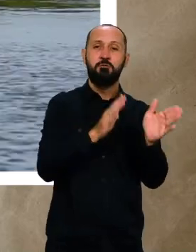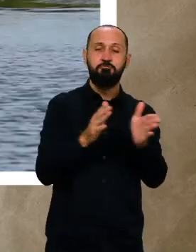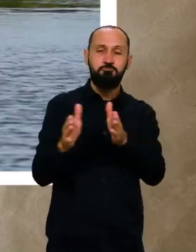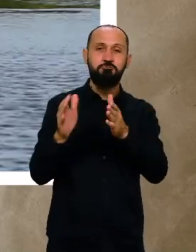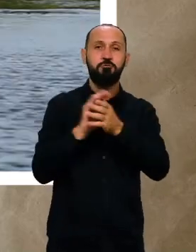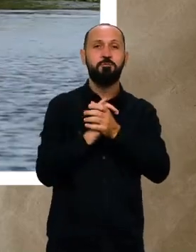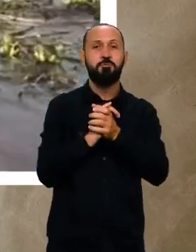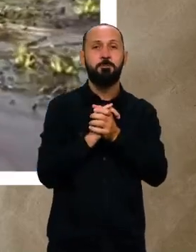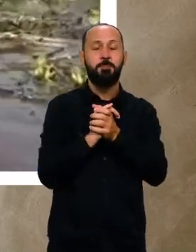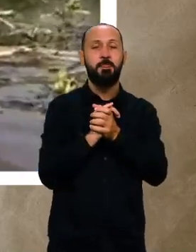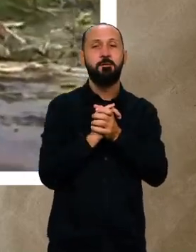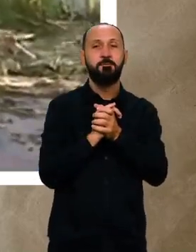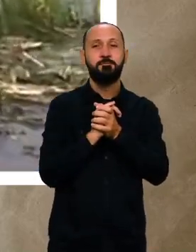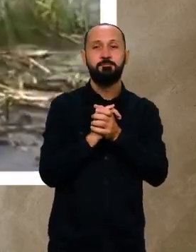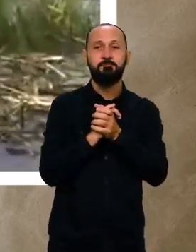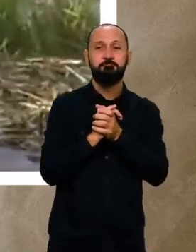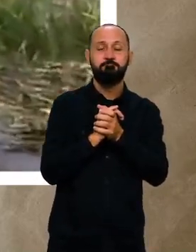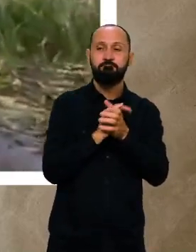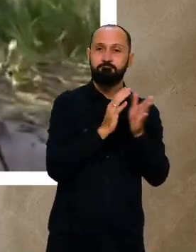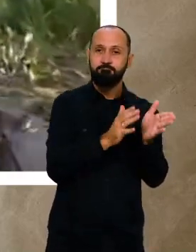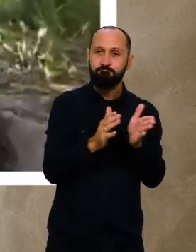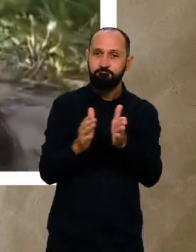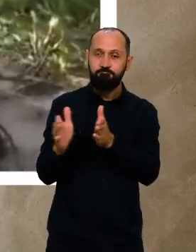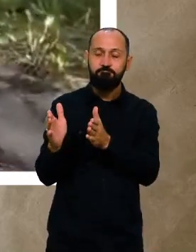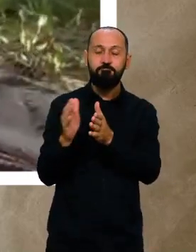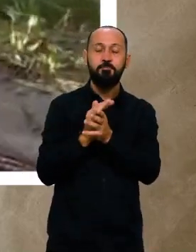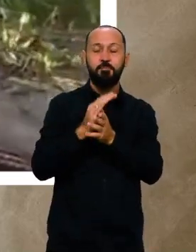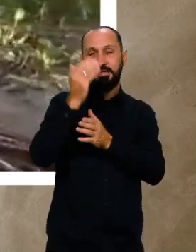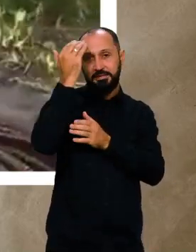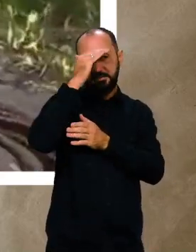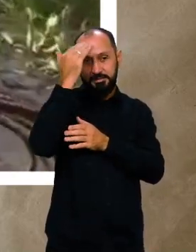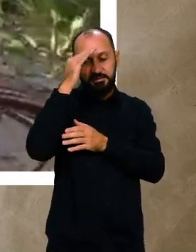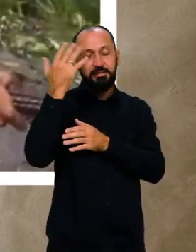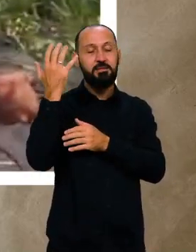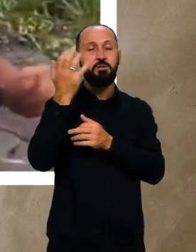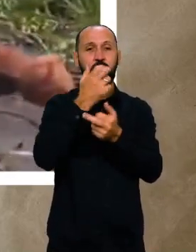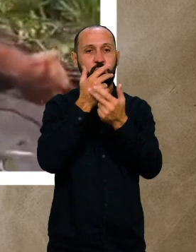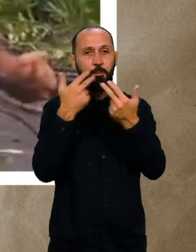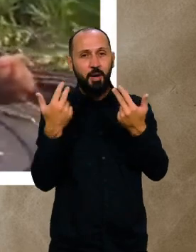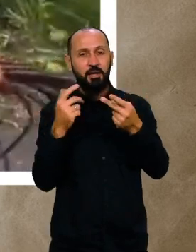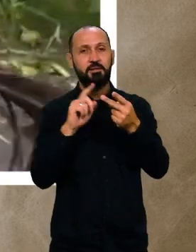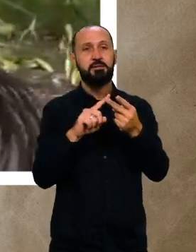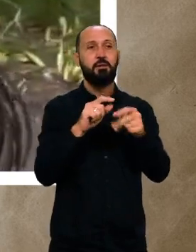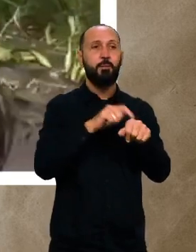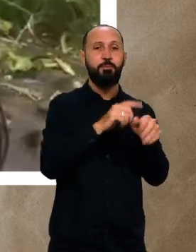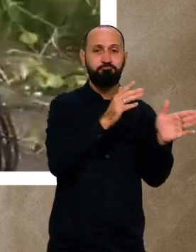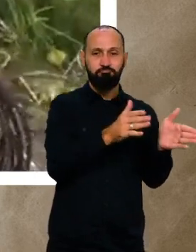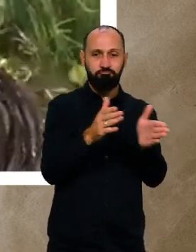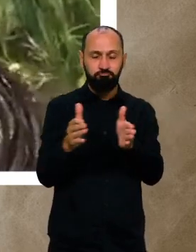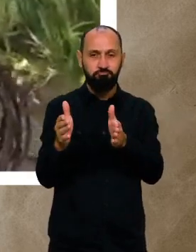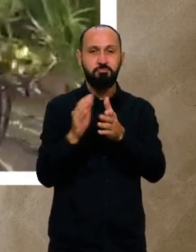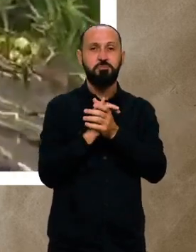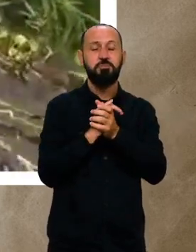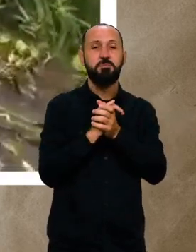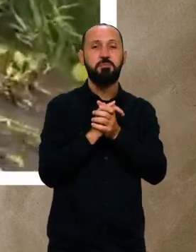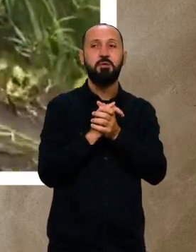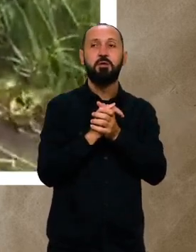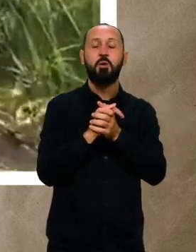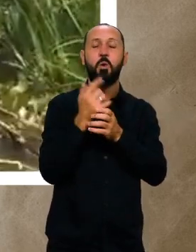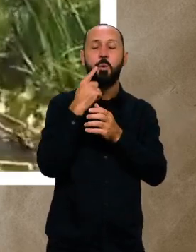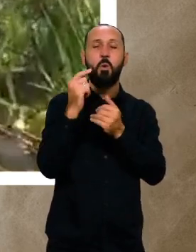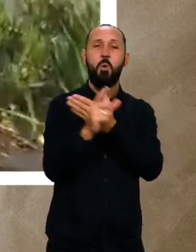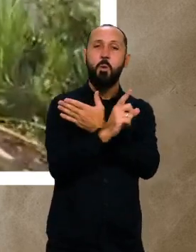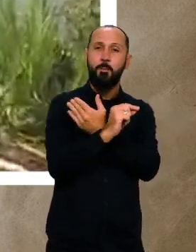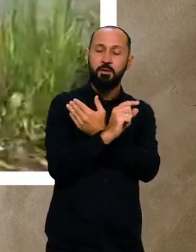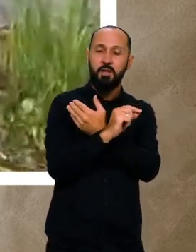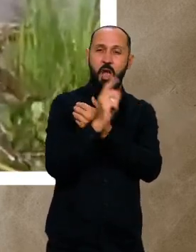tempo, tudo é no seu tempo, tudo é nas suas estações. Entender os animais, entender cada estação do